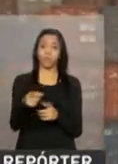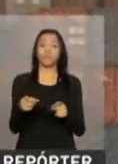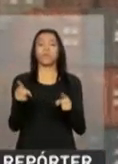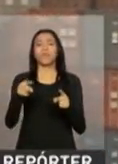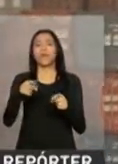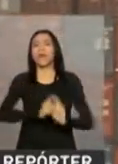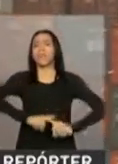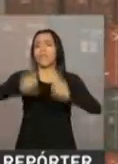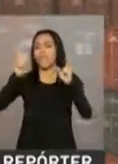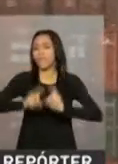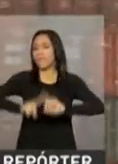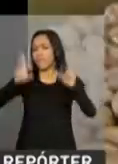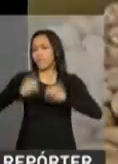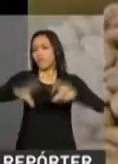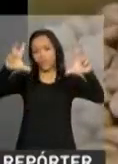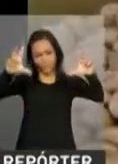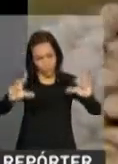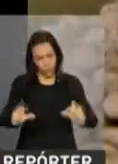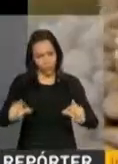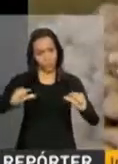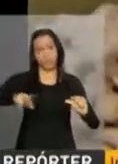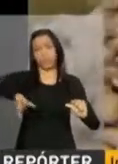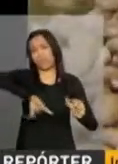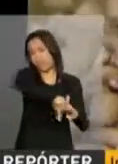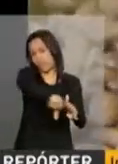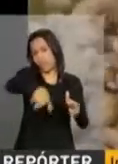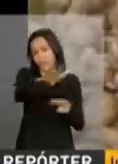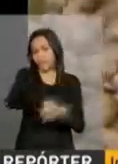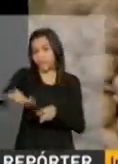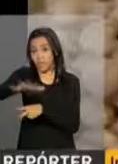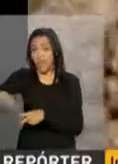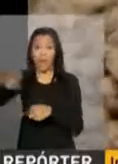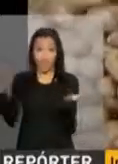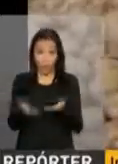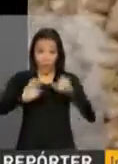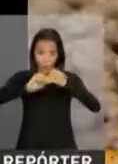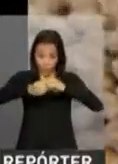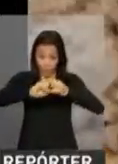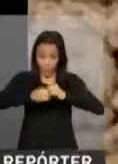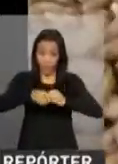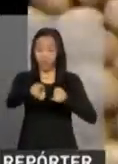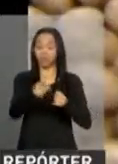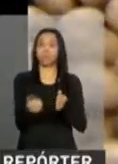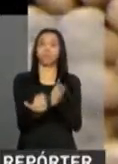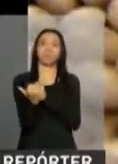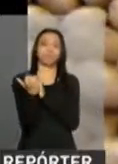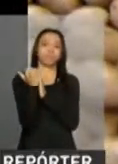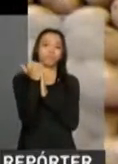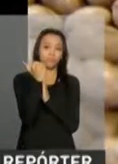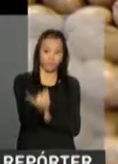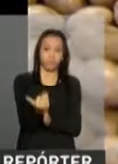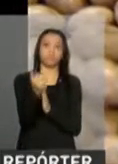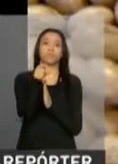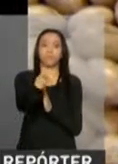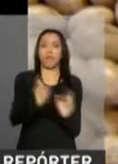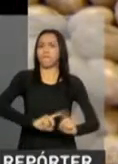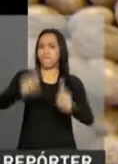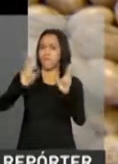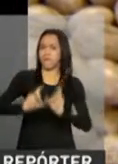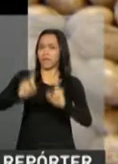redução em todos os setores no entanto o feijão que teve alta nos preços devido à pouca oferta registrou aumento nas importações